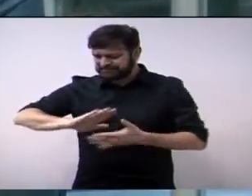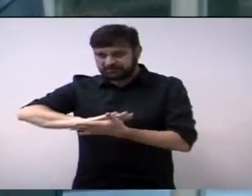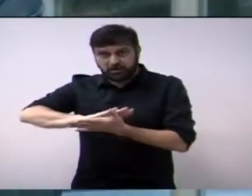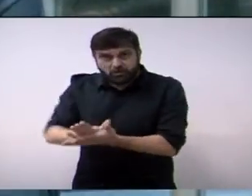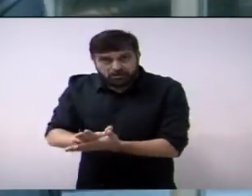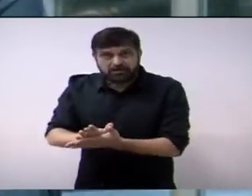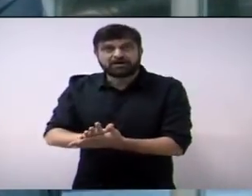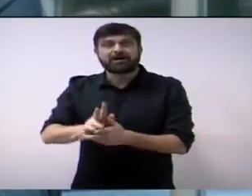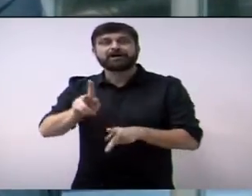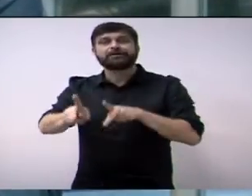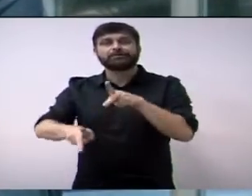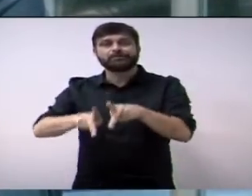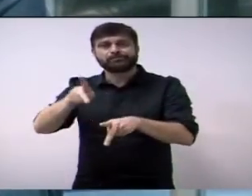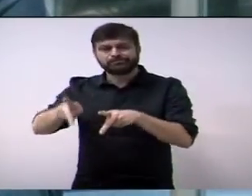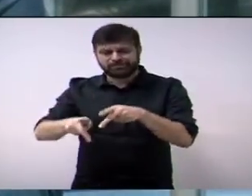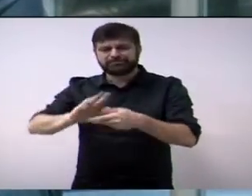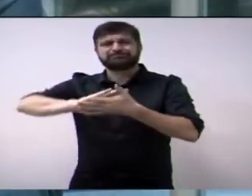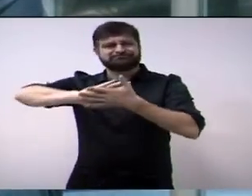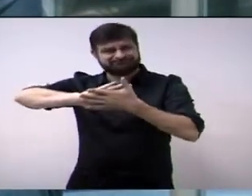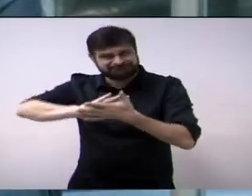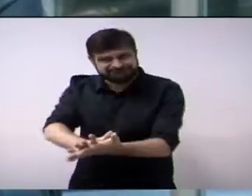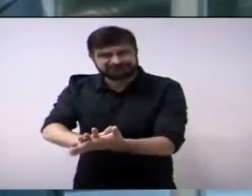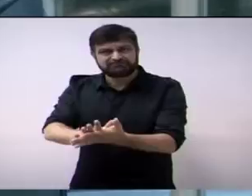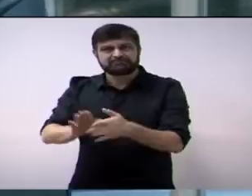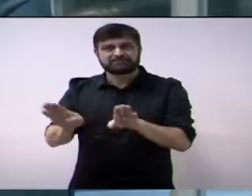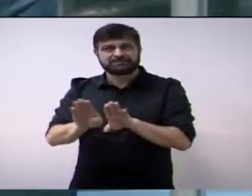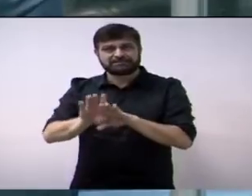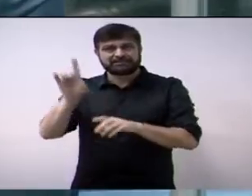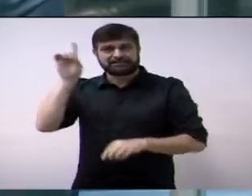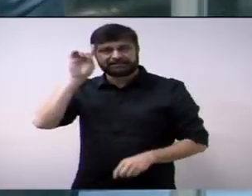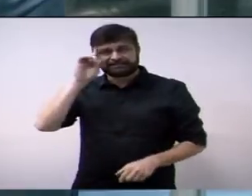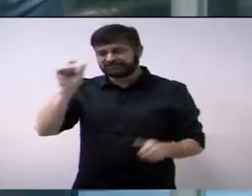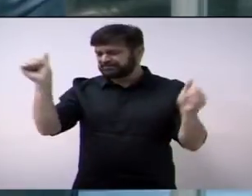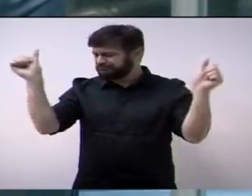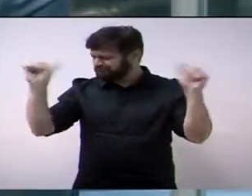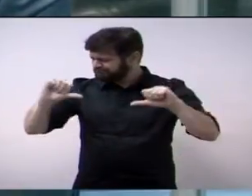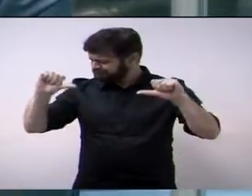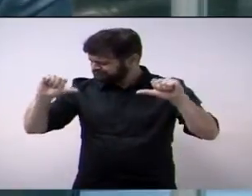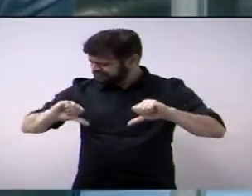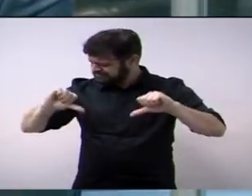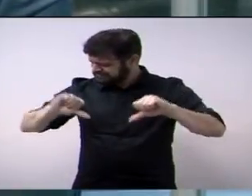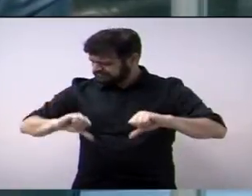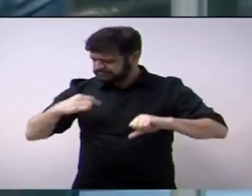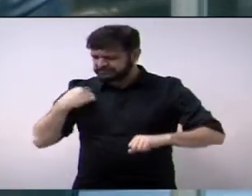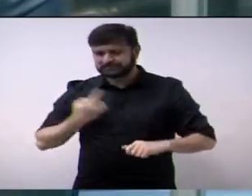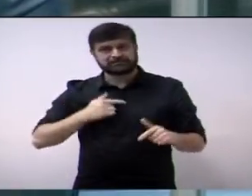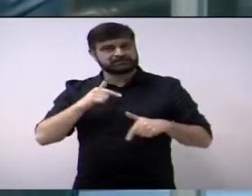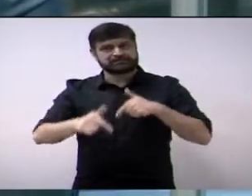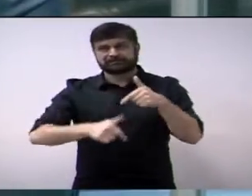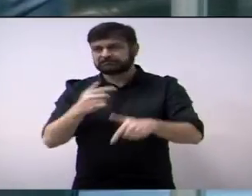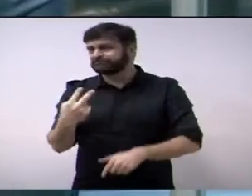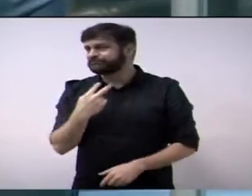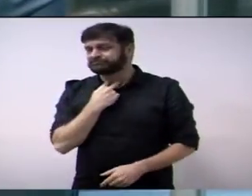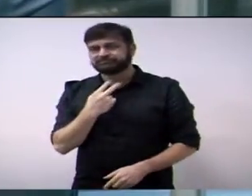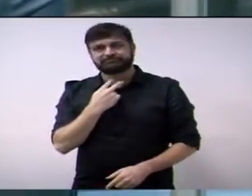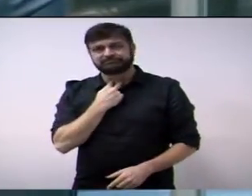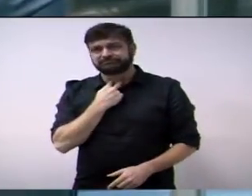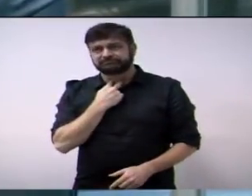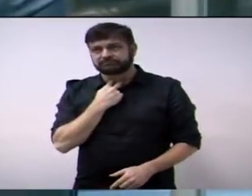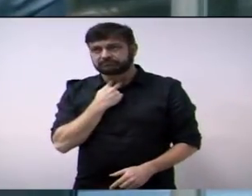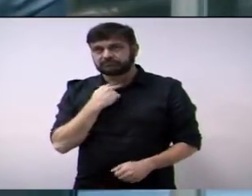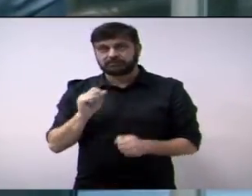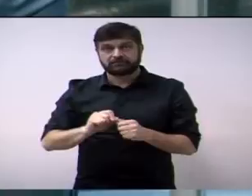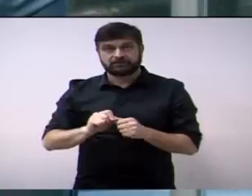munícipes. Cada dia mais, fica mais difícil para a gente desenvolver um trabalho e poder passar